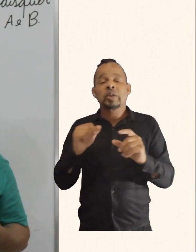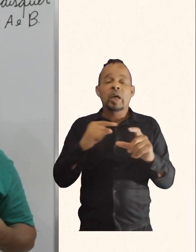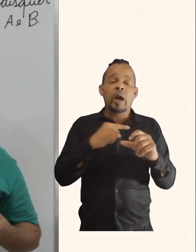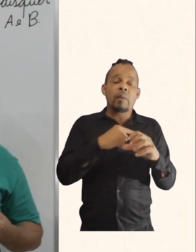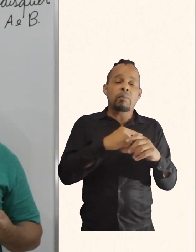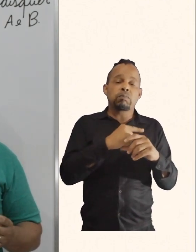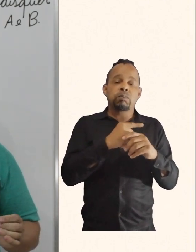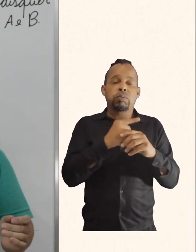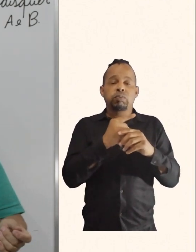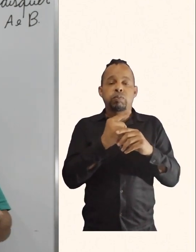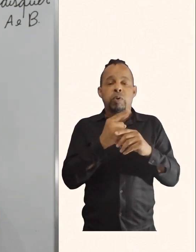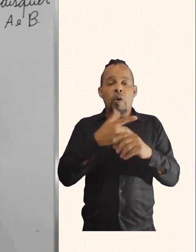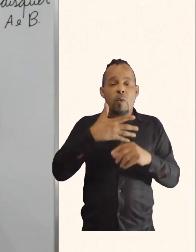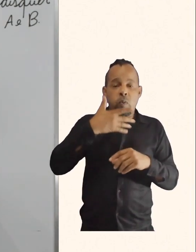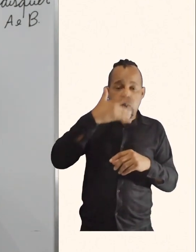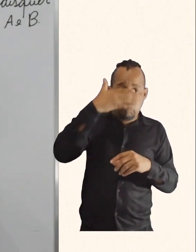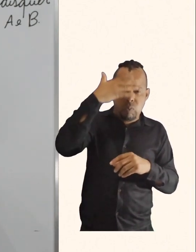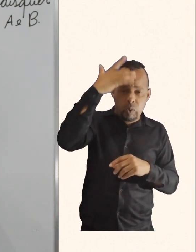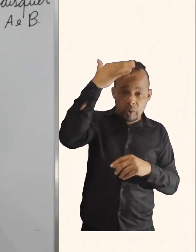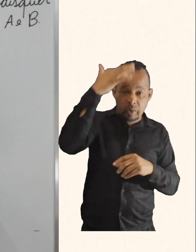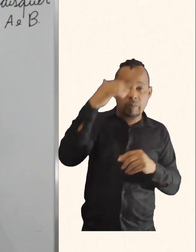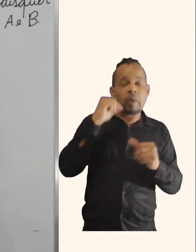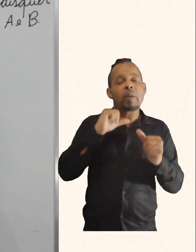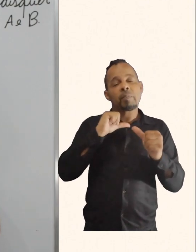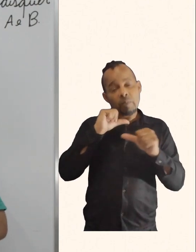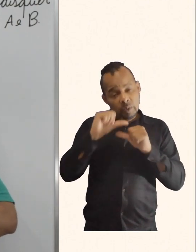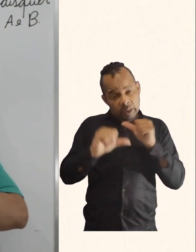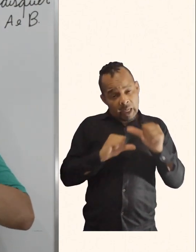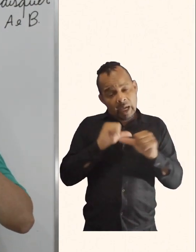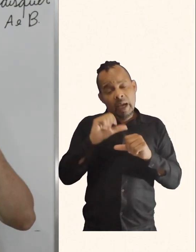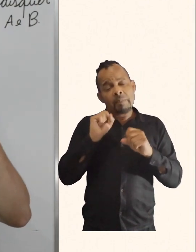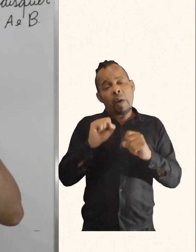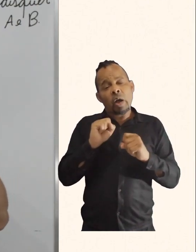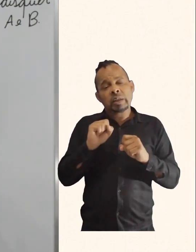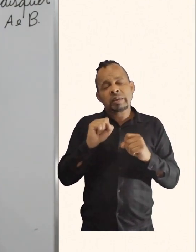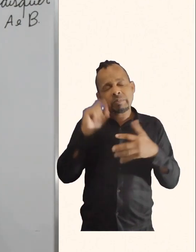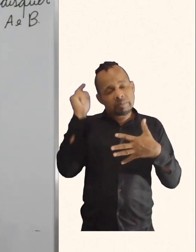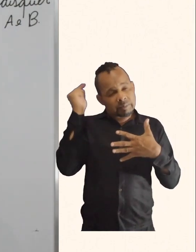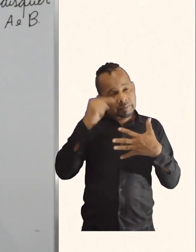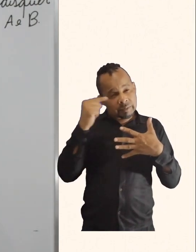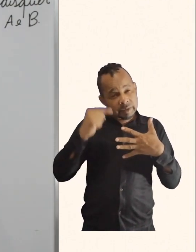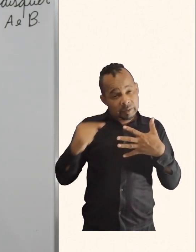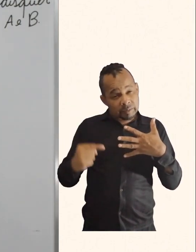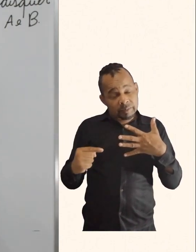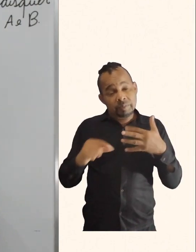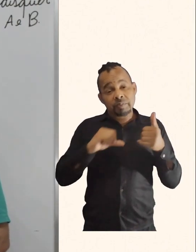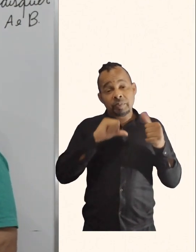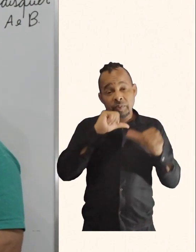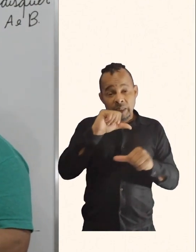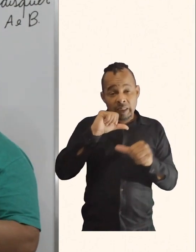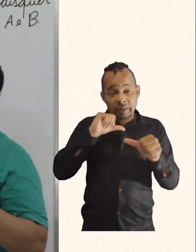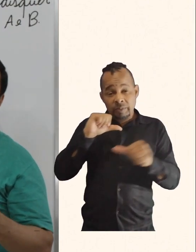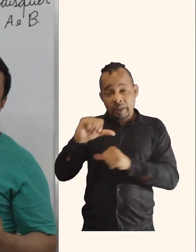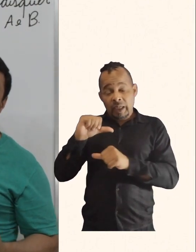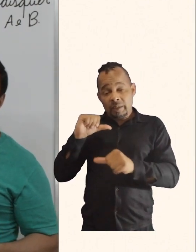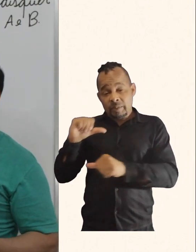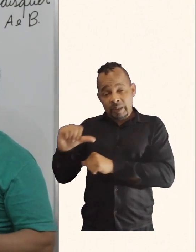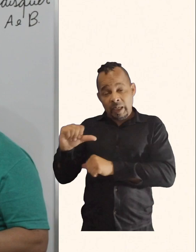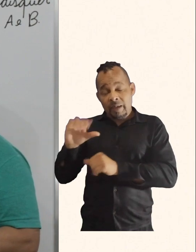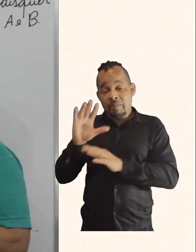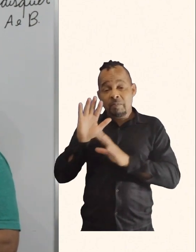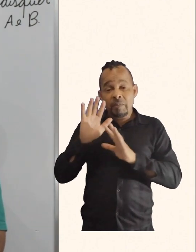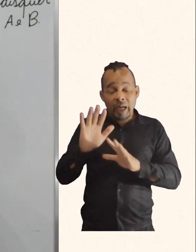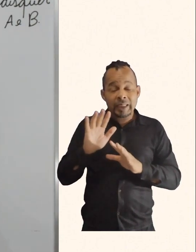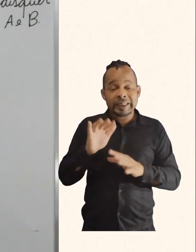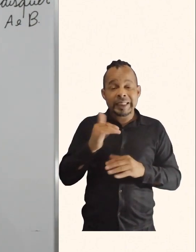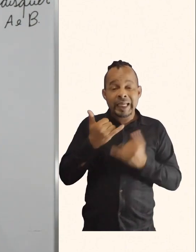a velocidade dos corpos no sistema, pode mudar um monte de coisas, mas